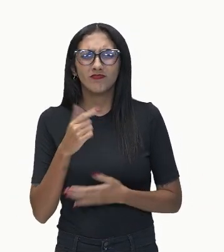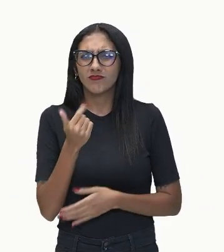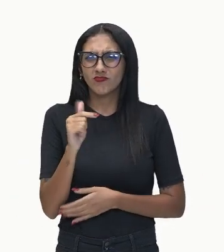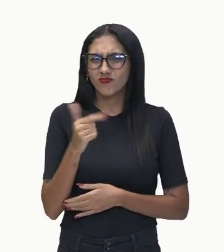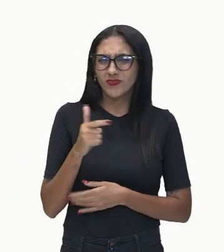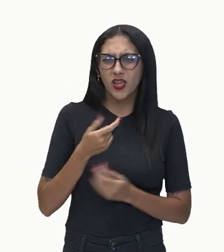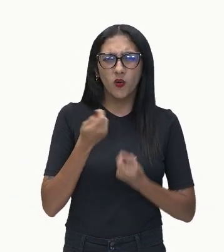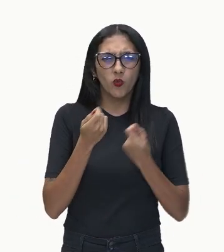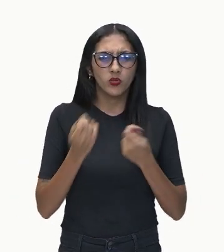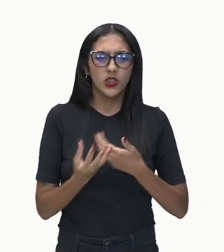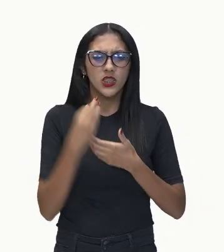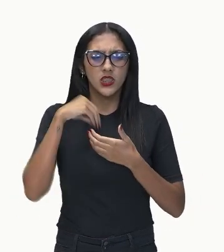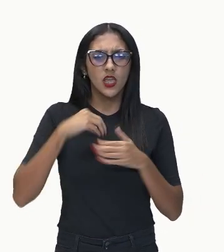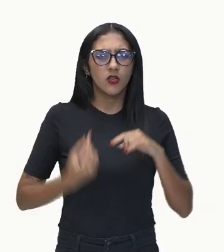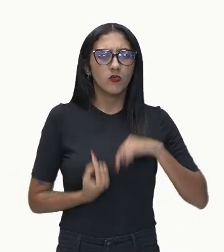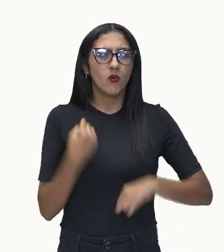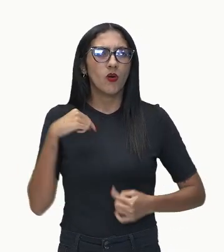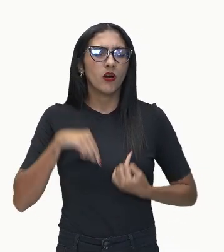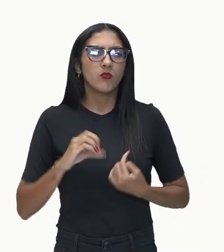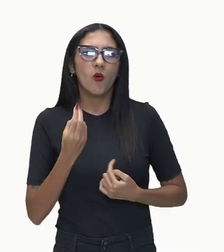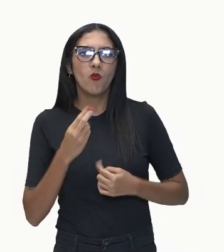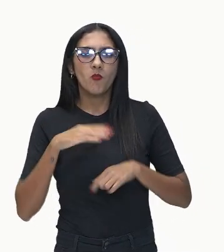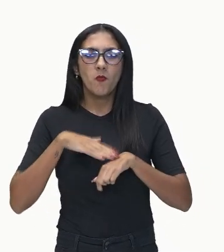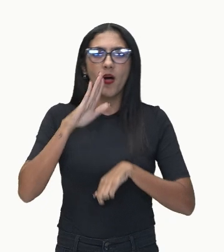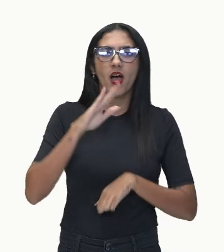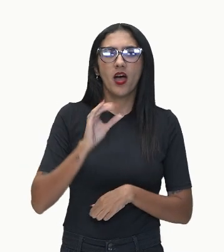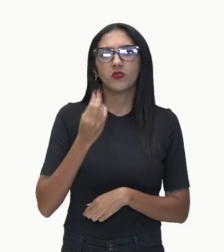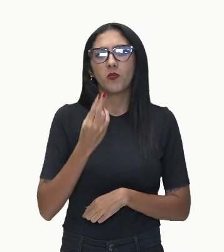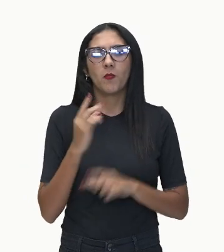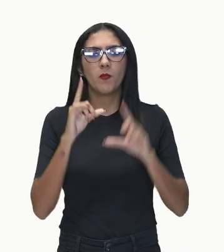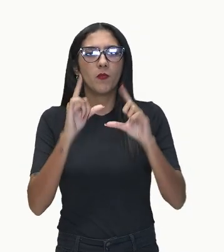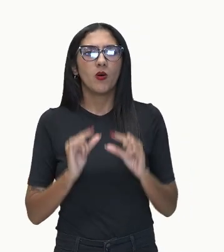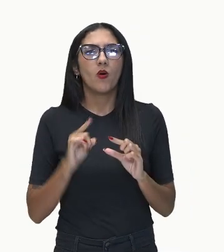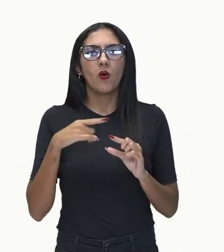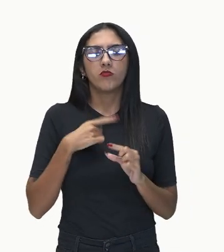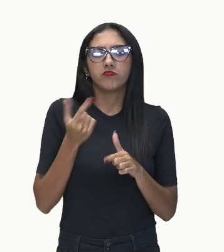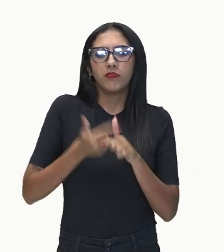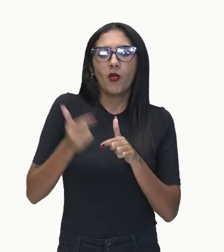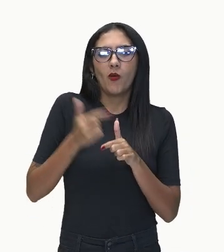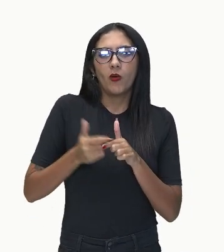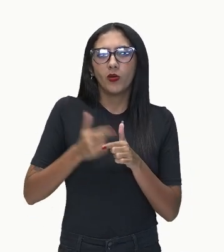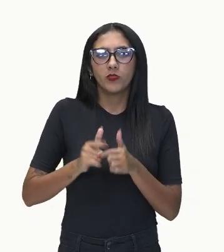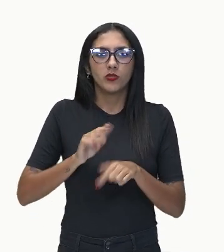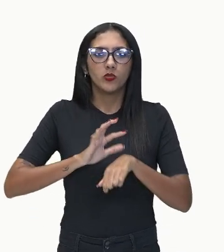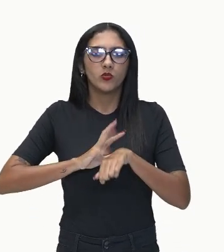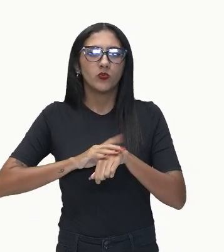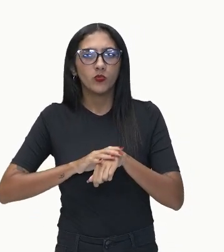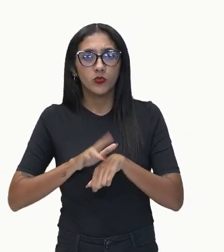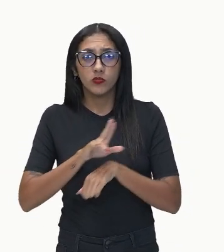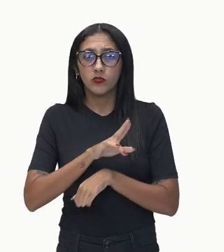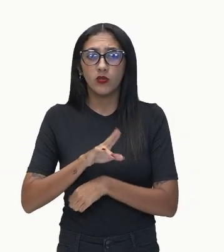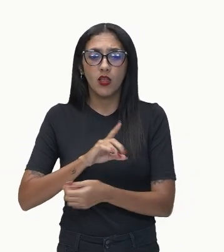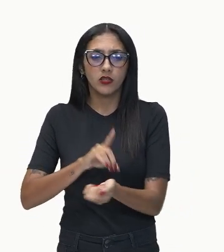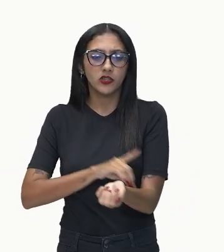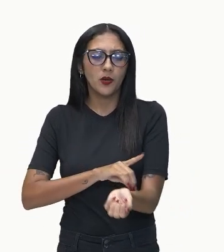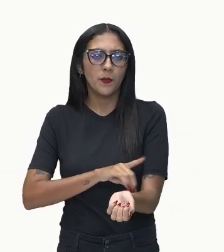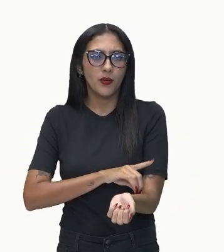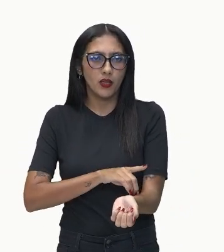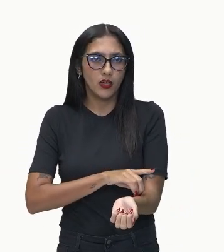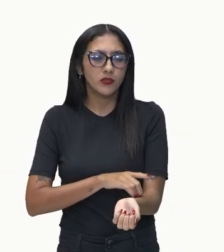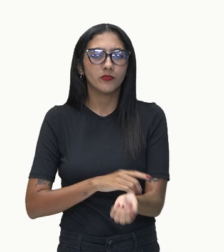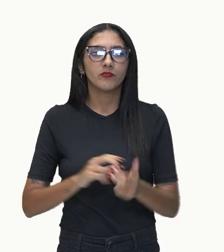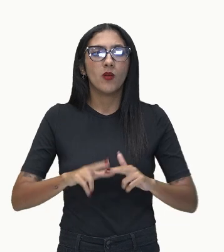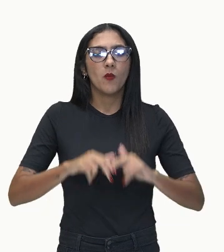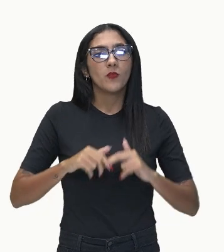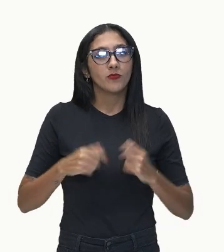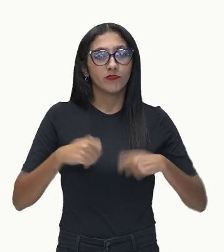no nosso organismo, ou para mais ou para menos, pode causar uma doença chamada diabetes. Então, muito cuidado